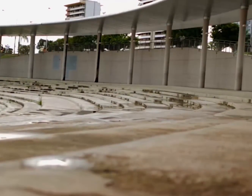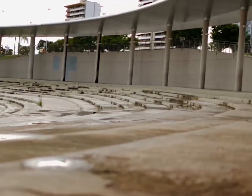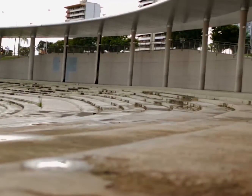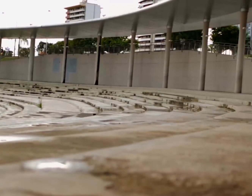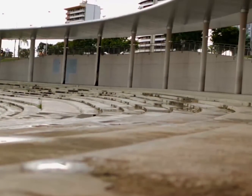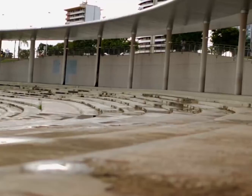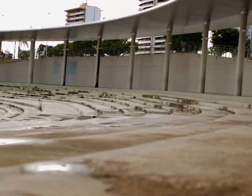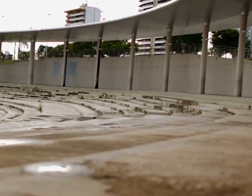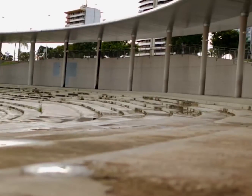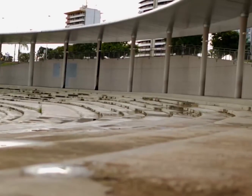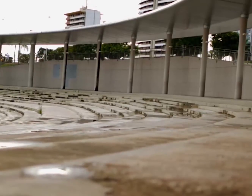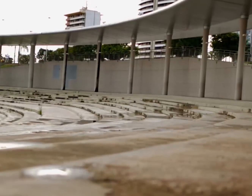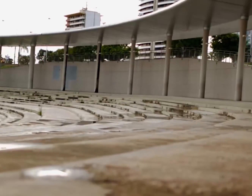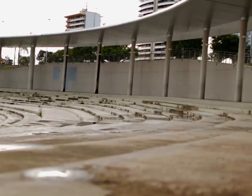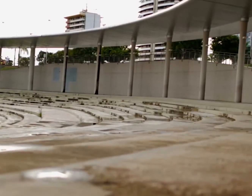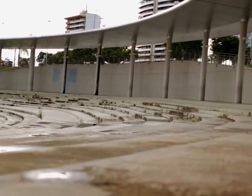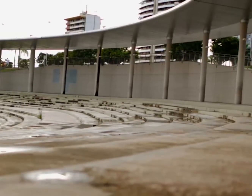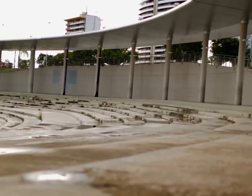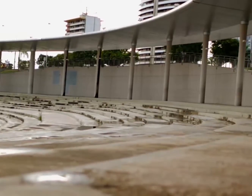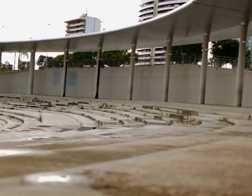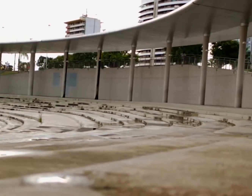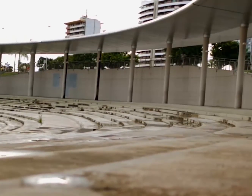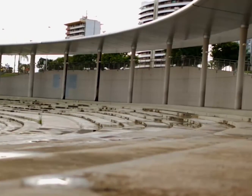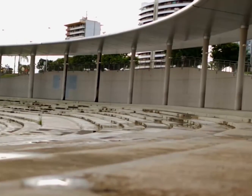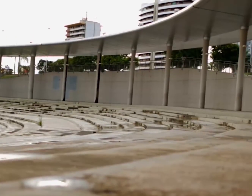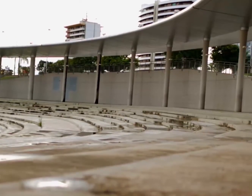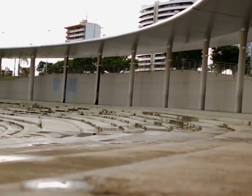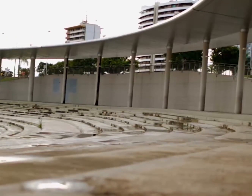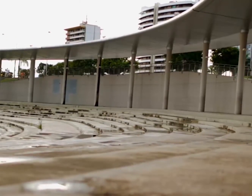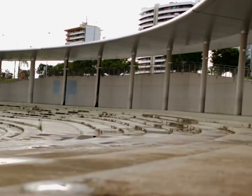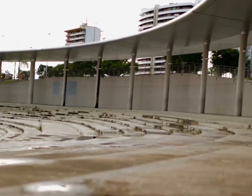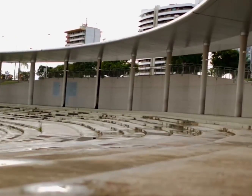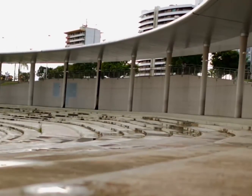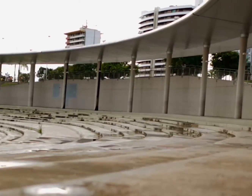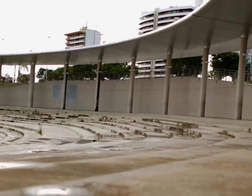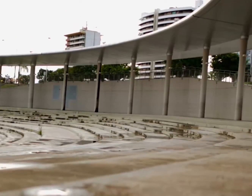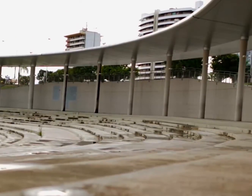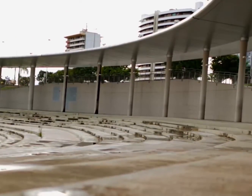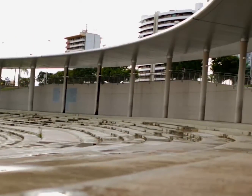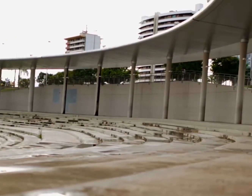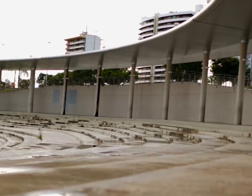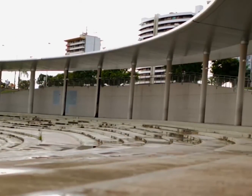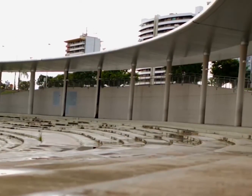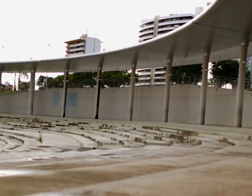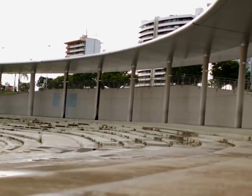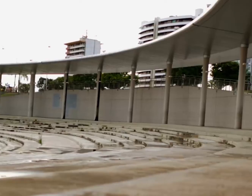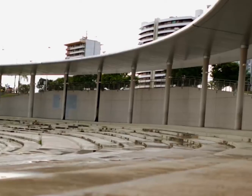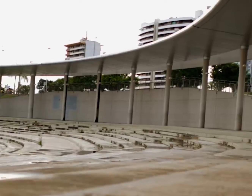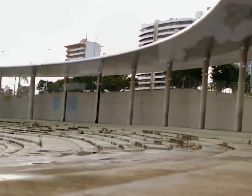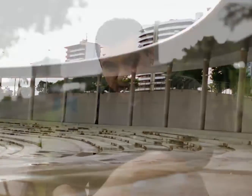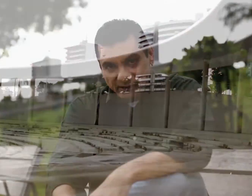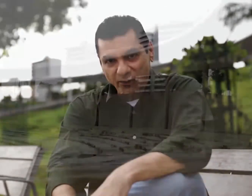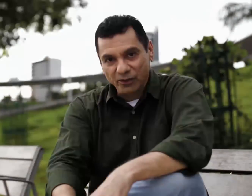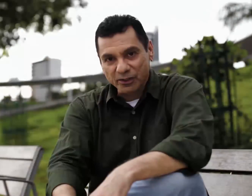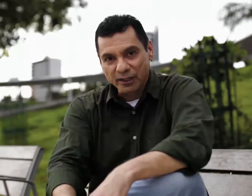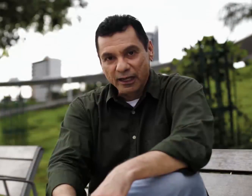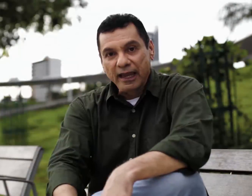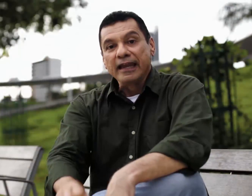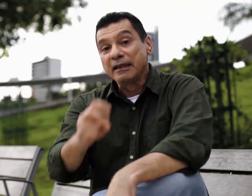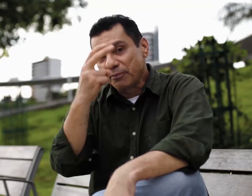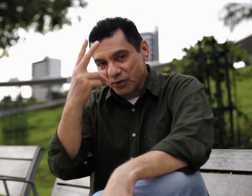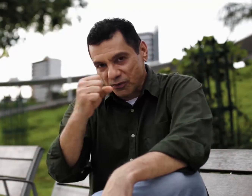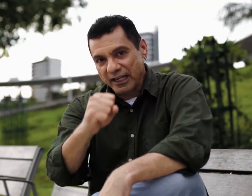a trigonometria trata do estudo dos ângulos notáveis e depois ela se desloca para os